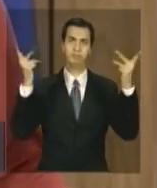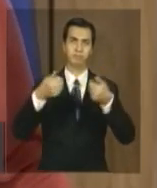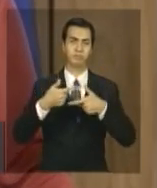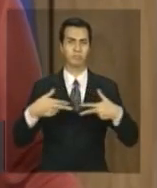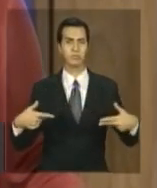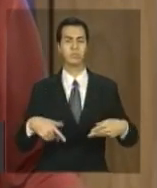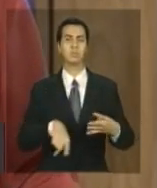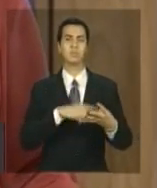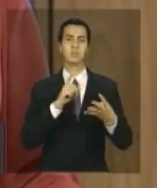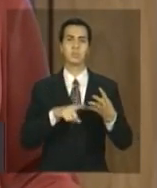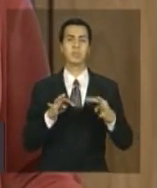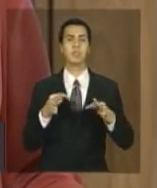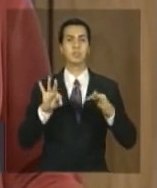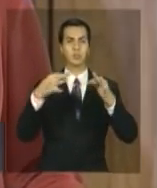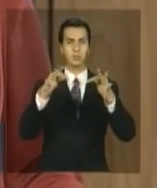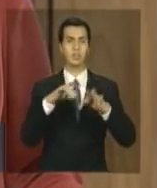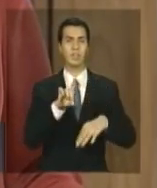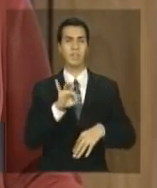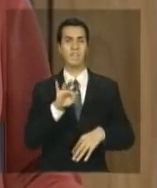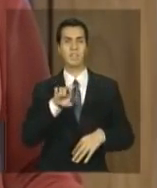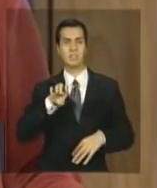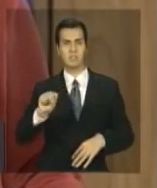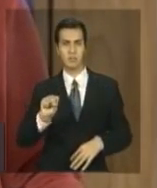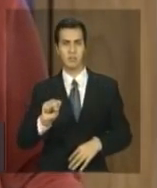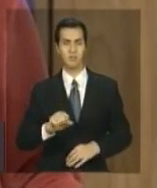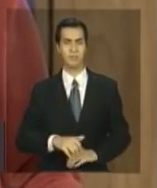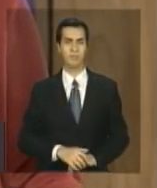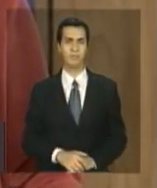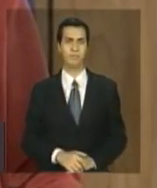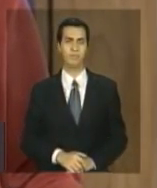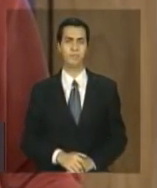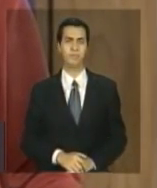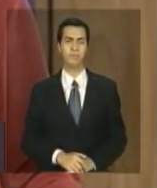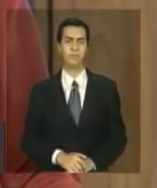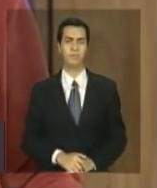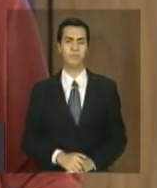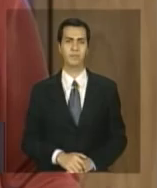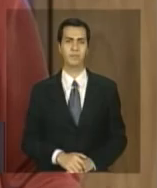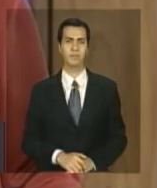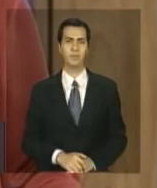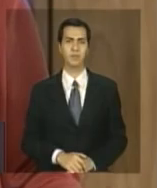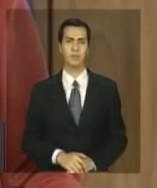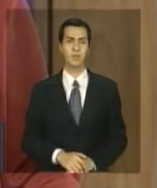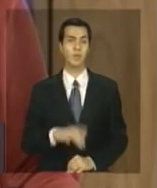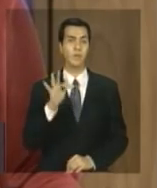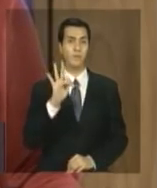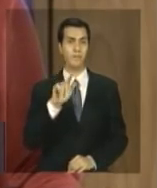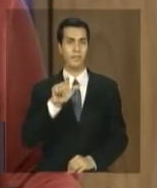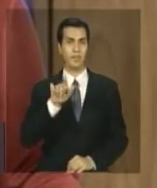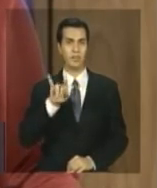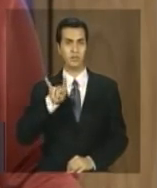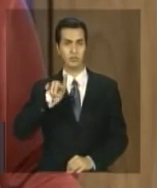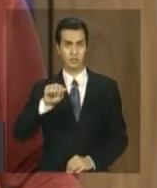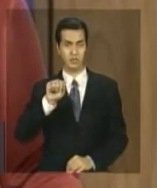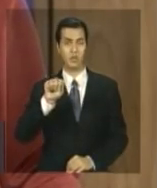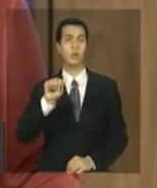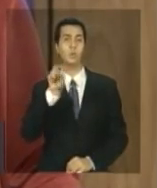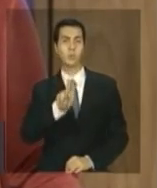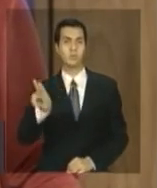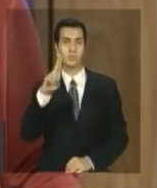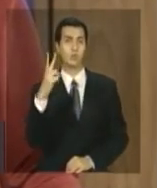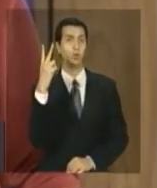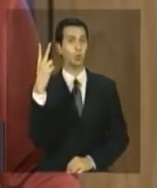as tecnologias de defesa naval e offshore. 12 universidades finlandesas já têm algum tipo de parceria